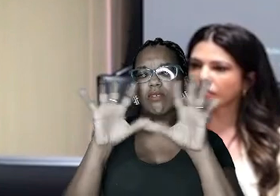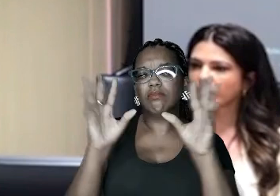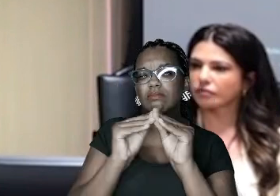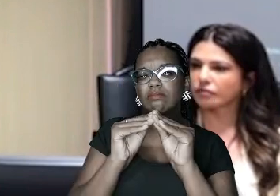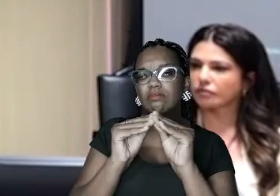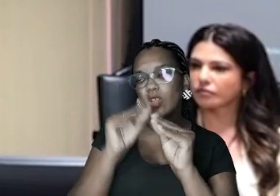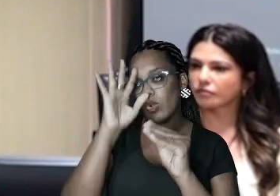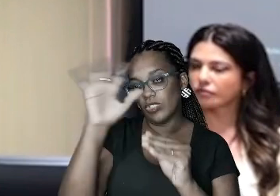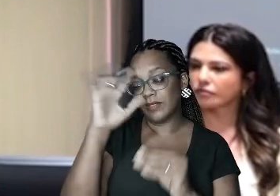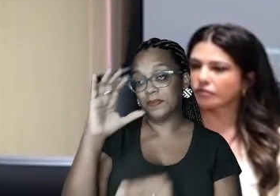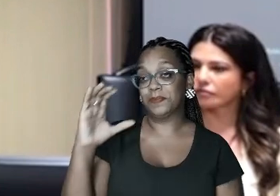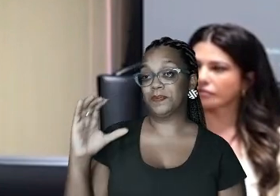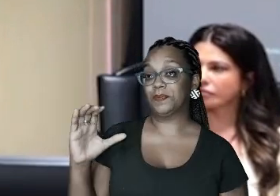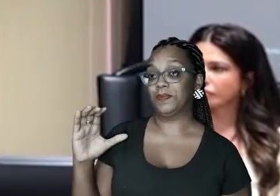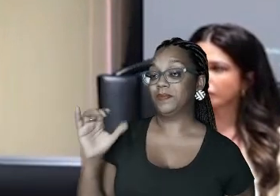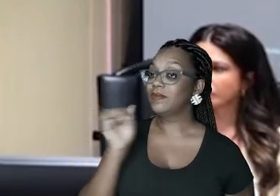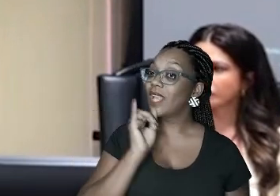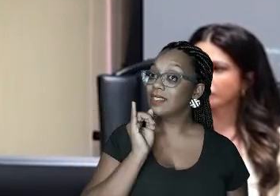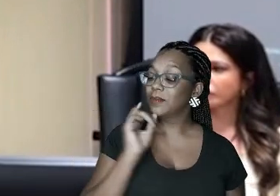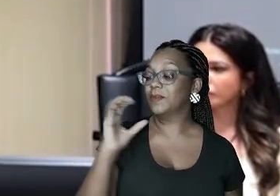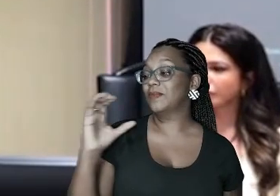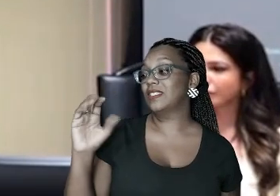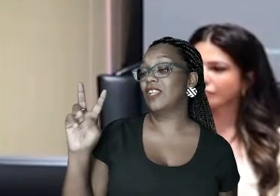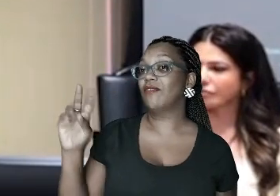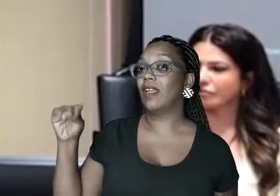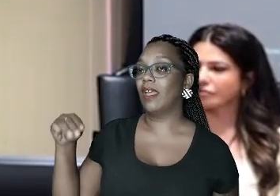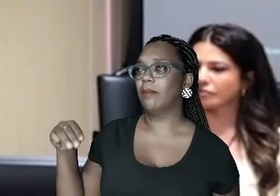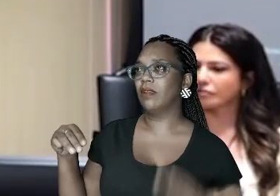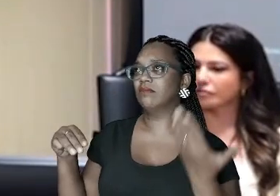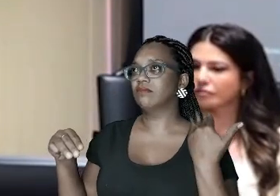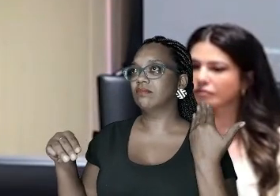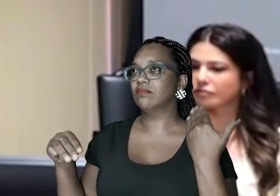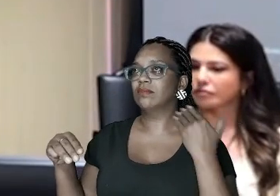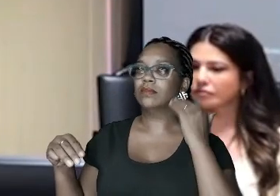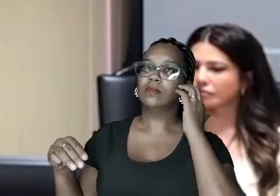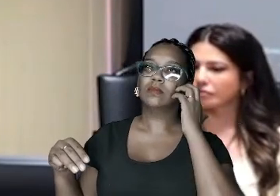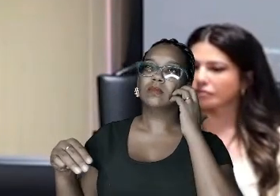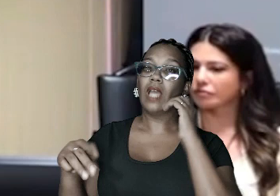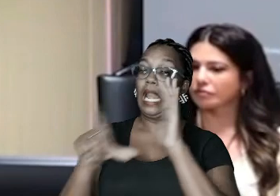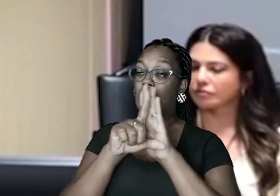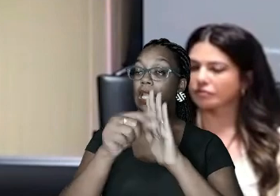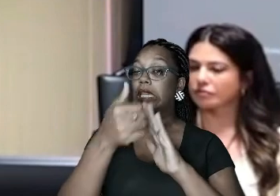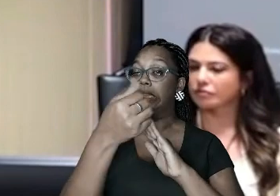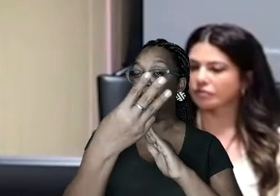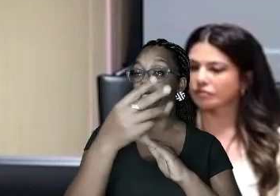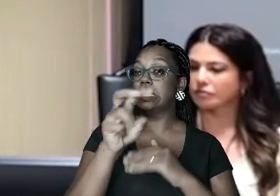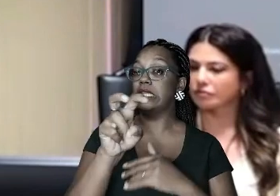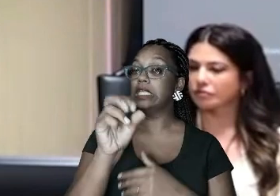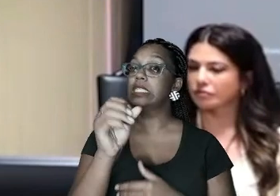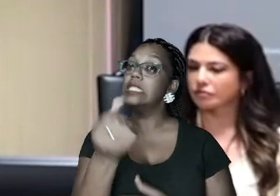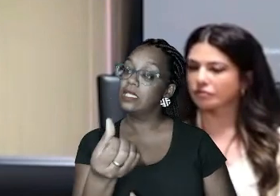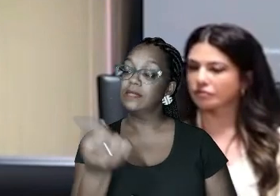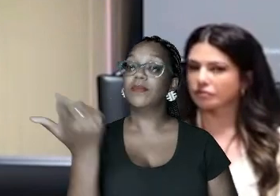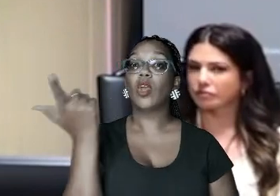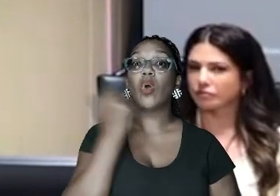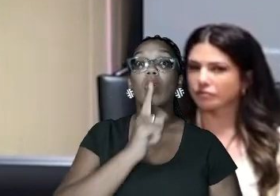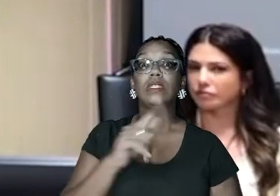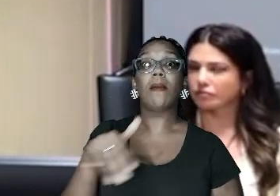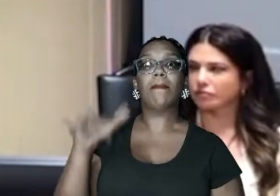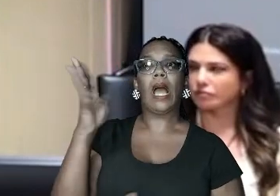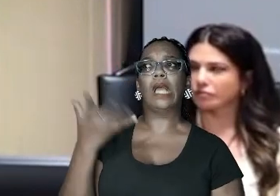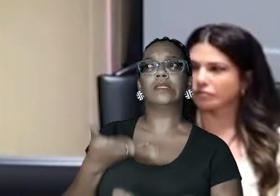um pouco mais sobre isso mas vou trazer uma ilustração só cvm mais recentemente a partir da Lei 13